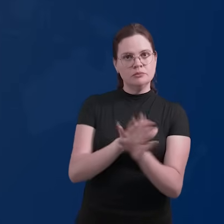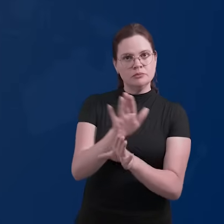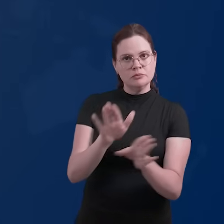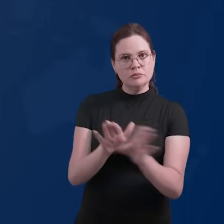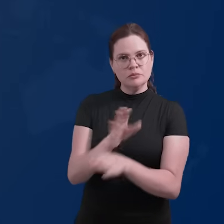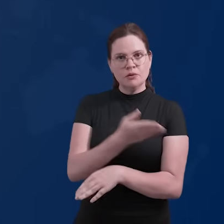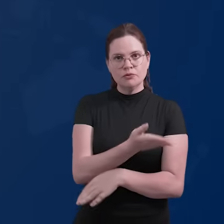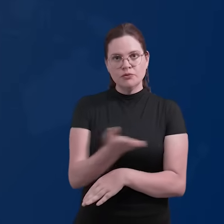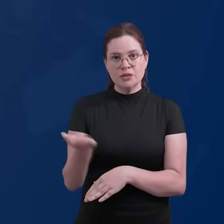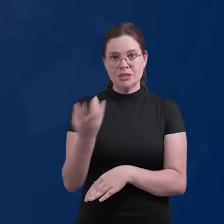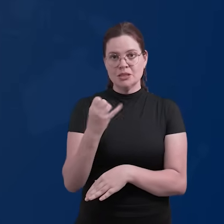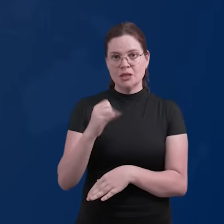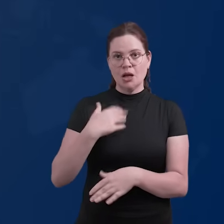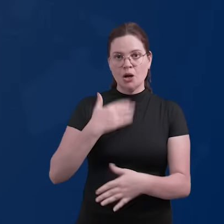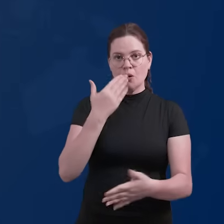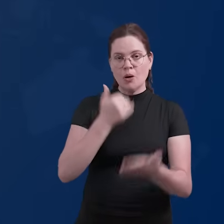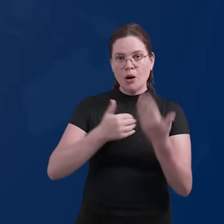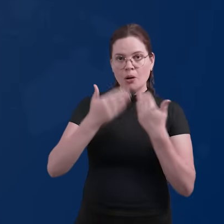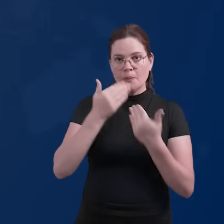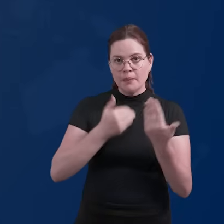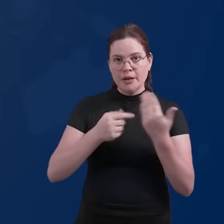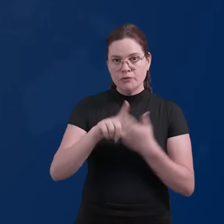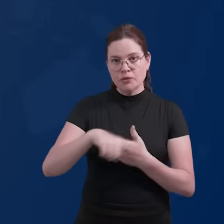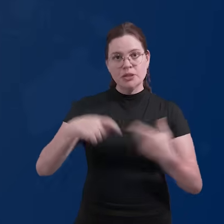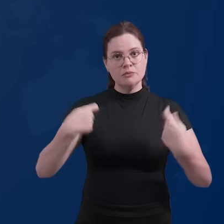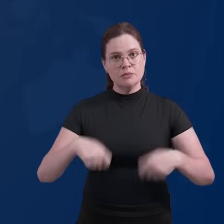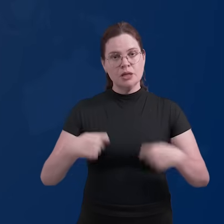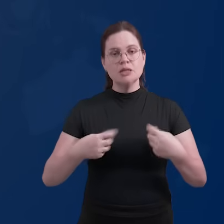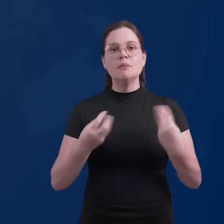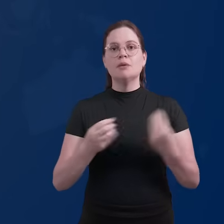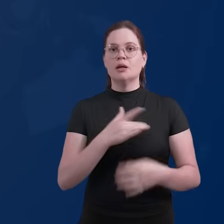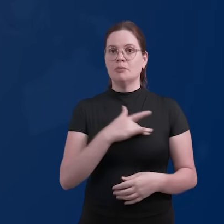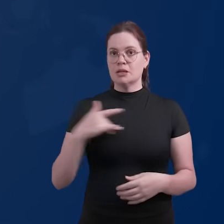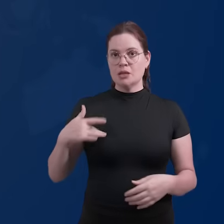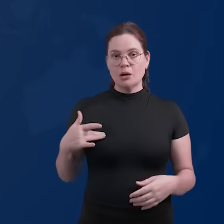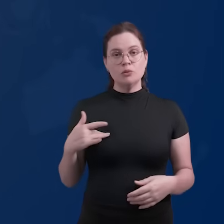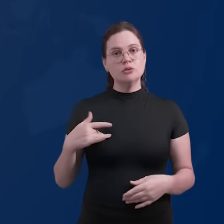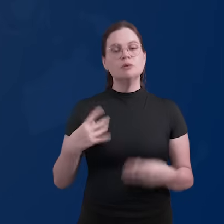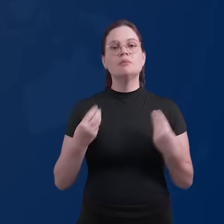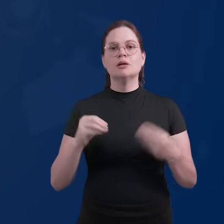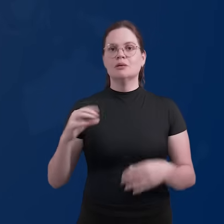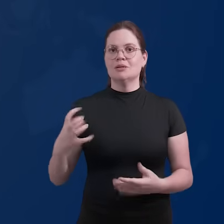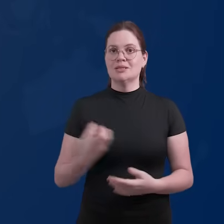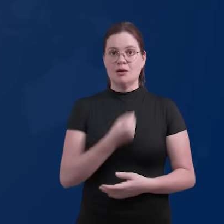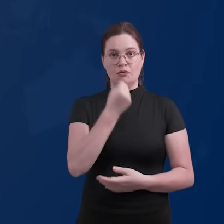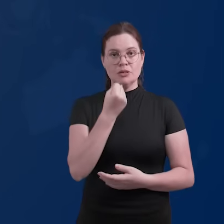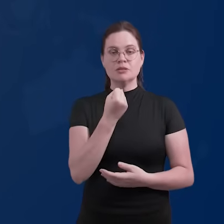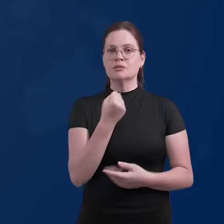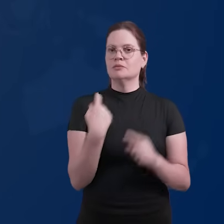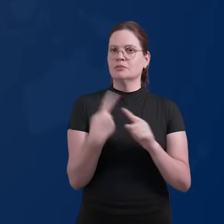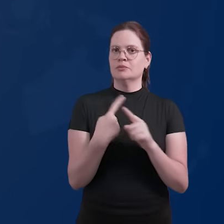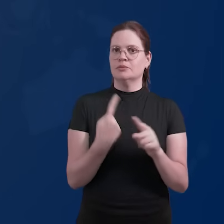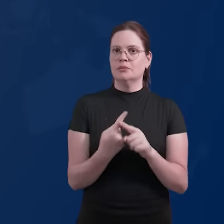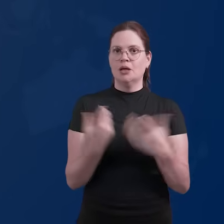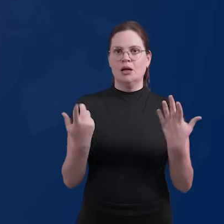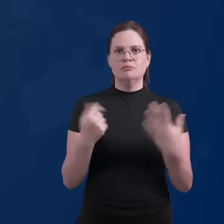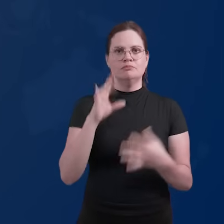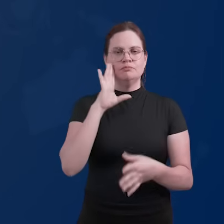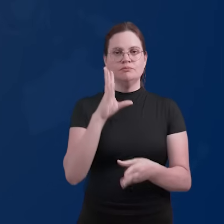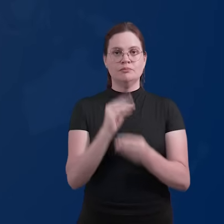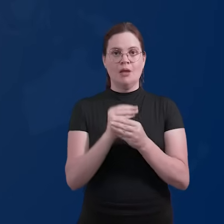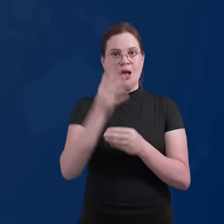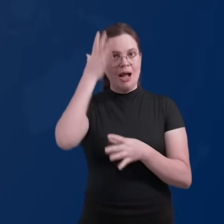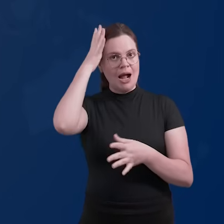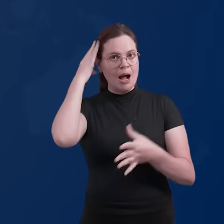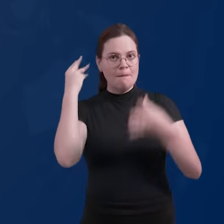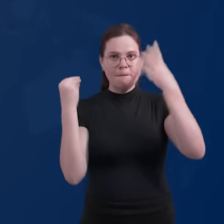exorto-vos a que comais alguma coisa, pois é para a vossa saúde, no sentido ali de salvação. E ainda diz assim: porque nenhum